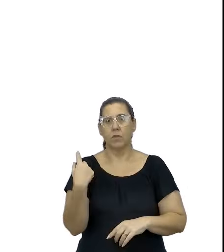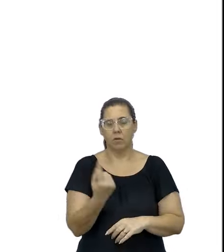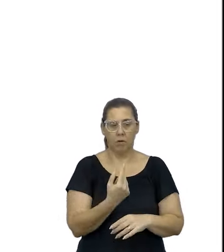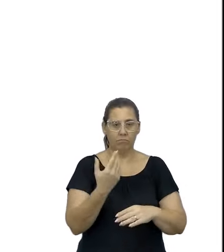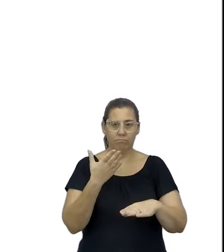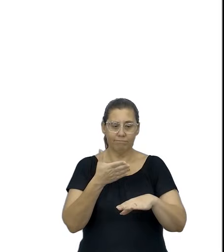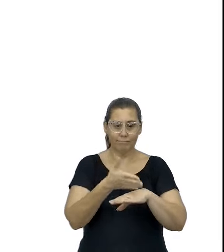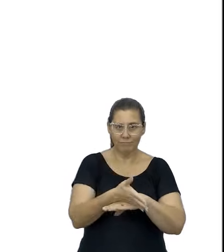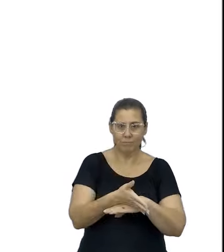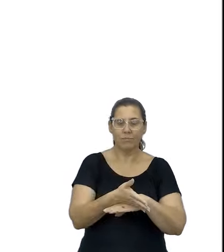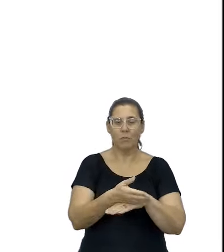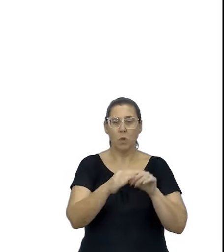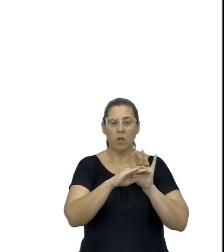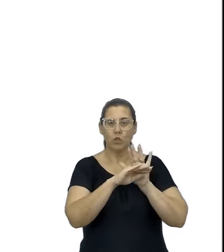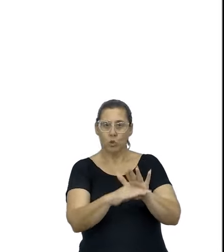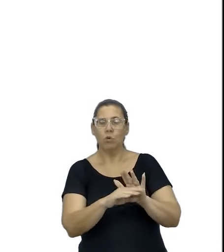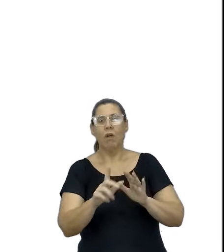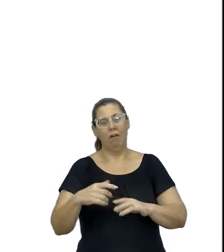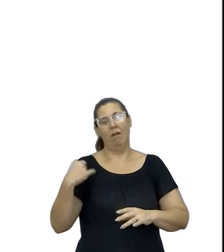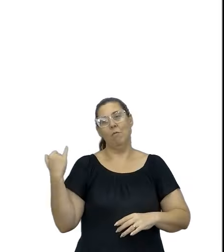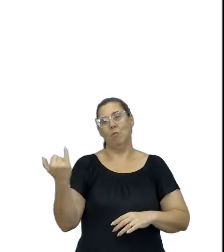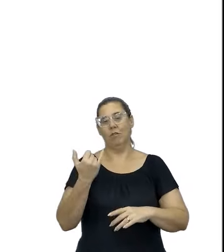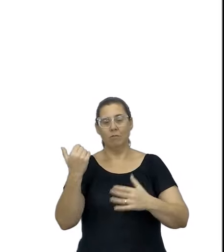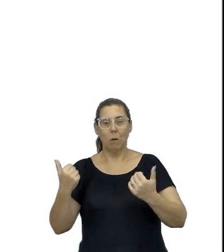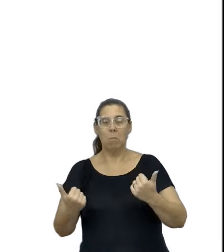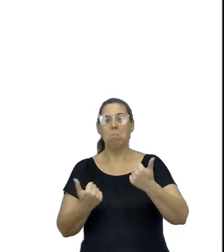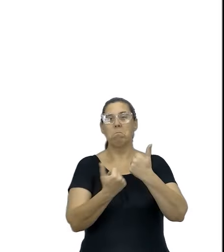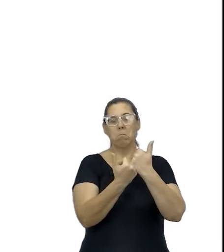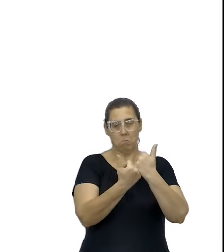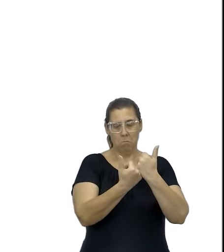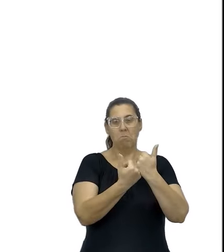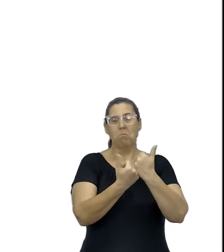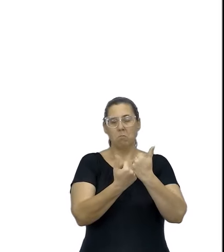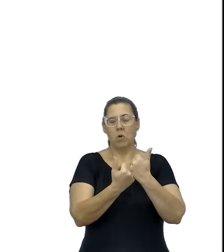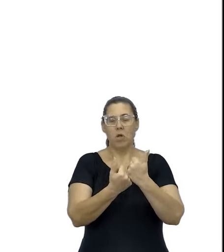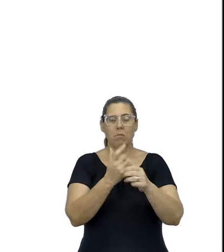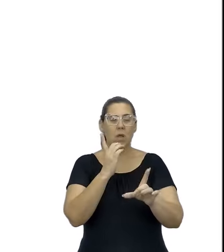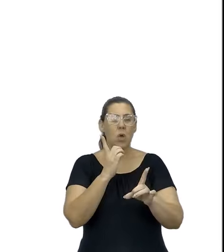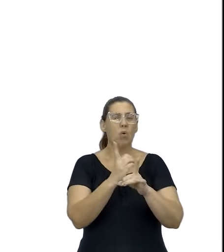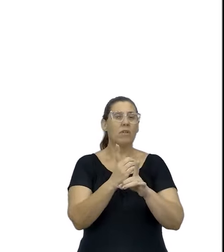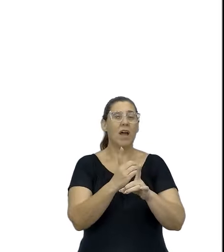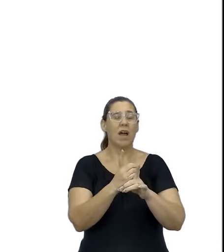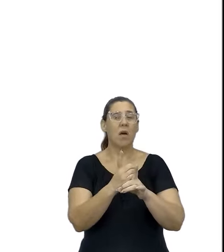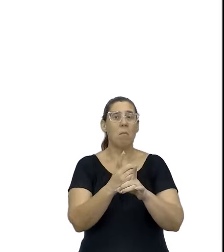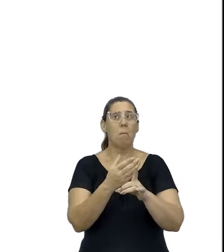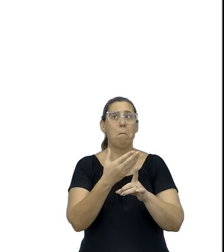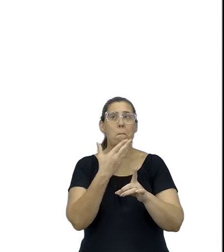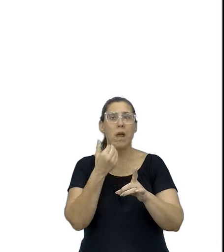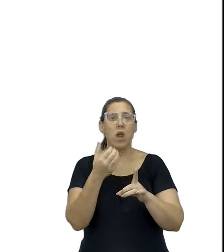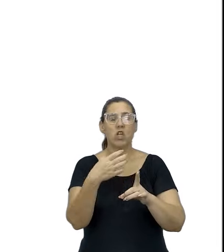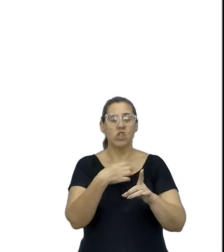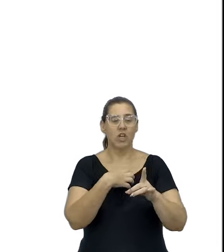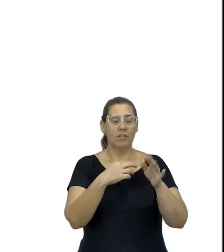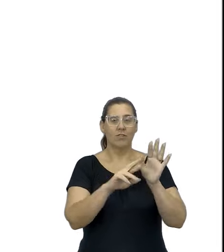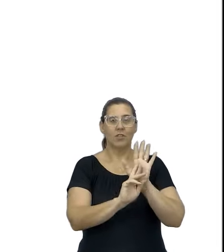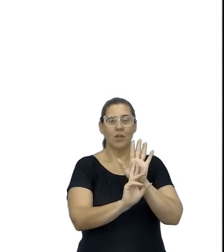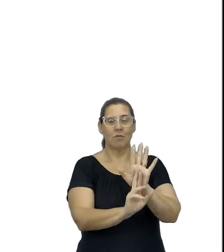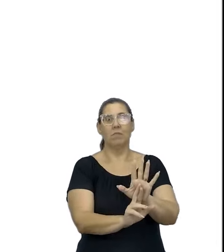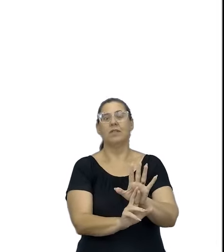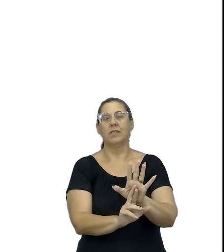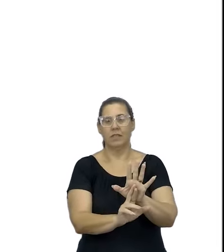intervenção é fundamental para apoiá-los, né, para apoiá-los a encontrar a melhor forma de